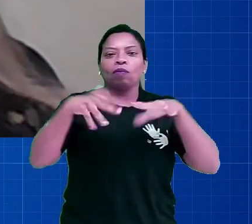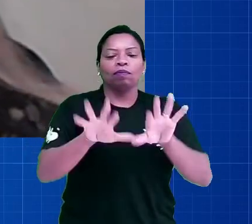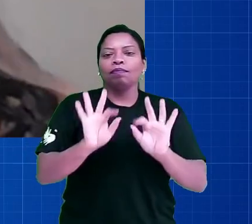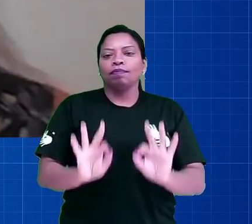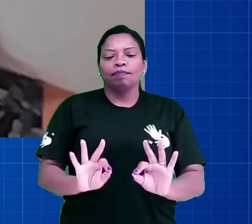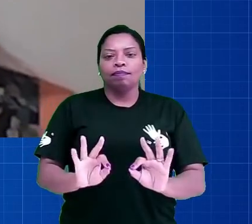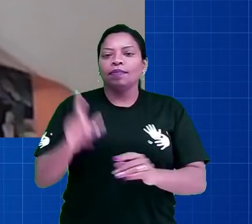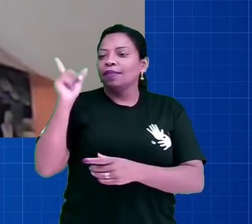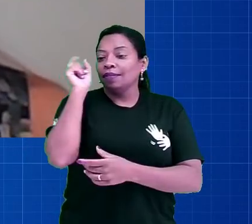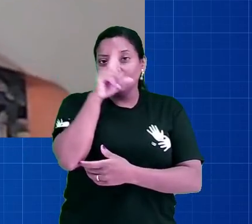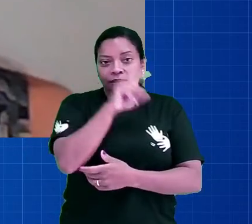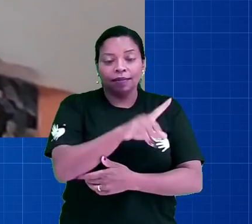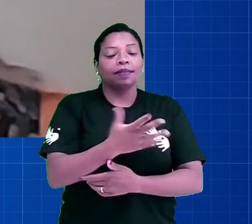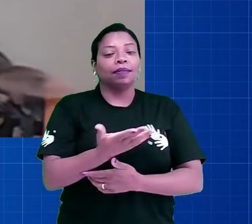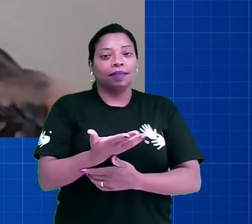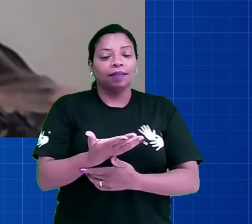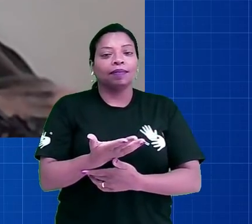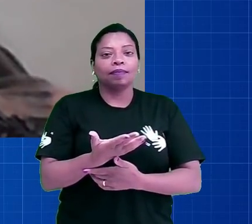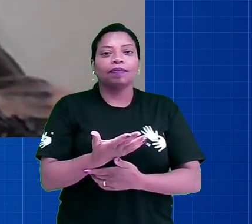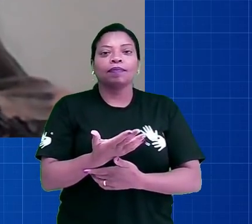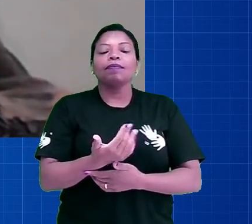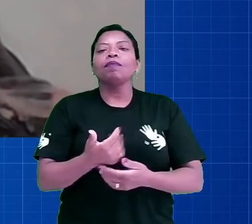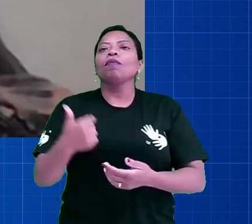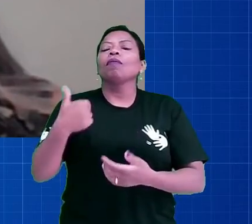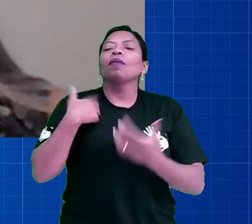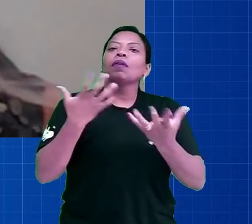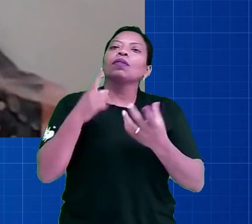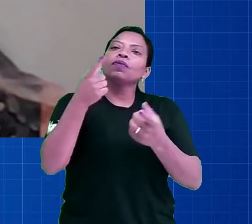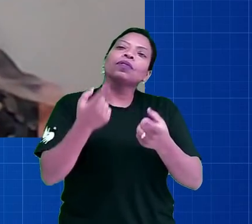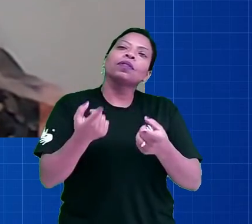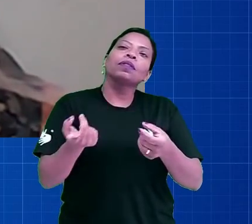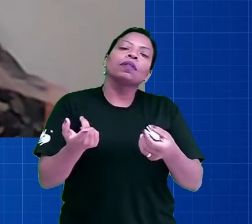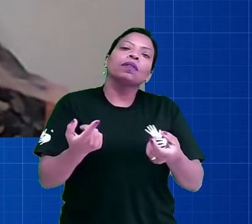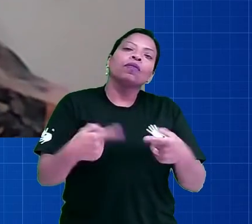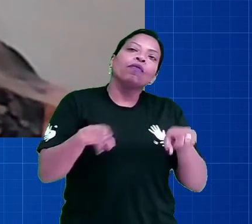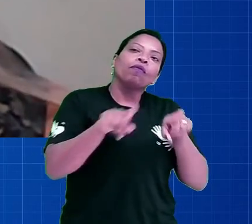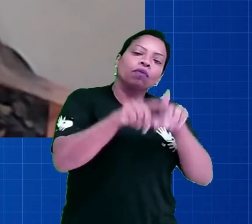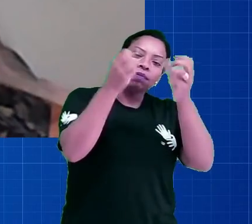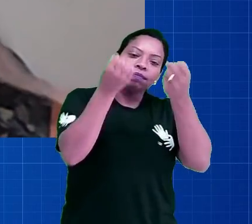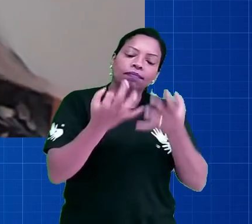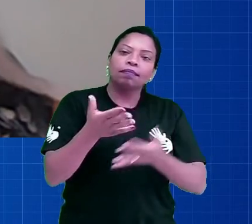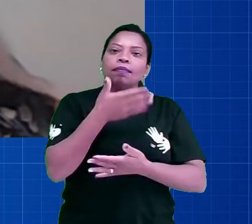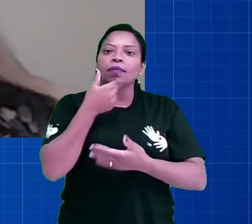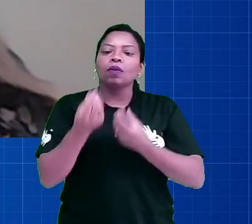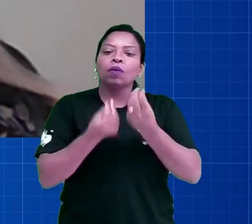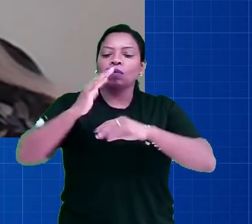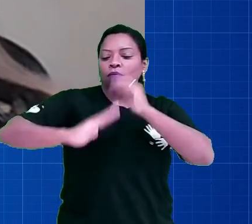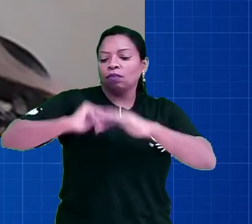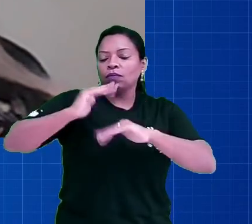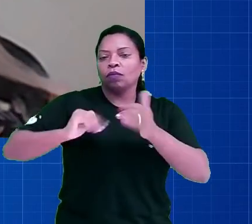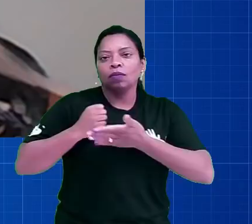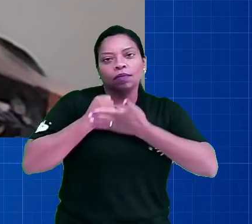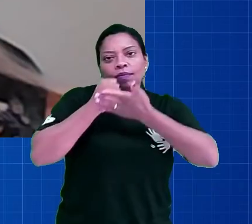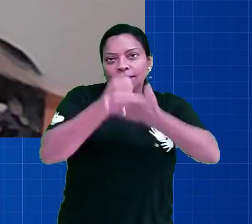né? Até eu queria que a professora retomasse um pouquinho essa questão do profissional de apoio mesmo, né?